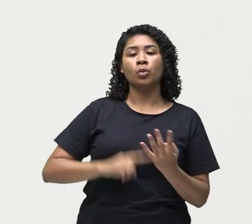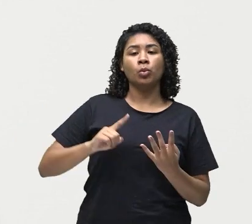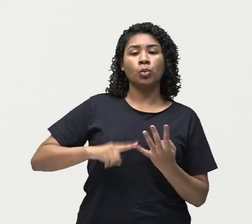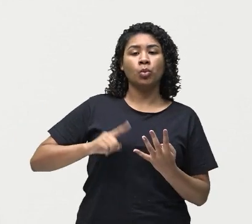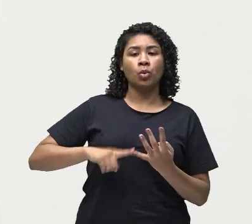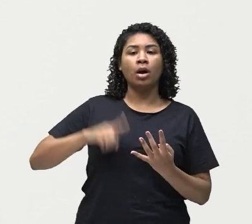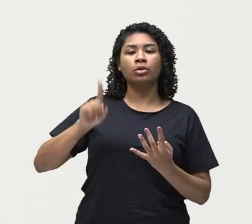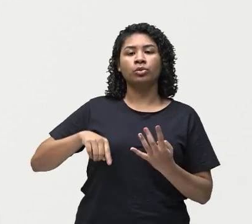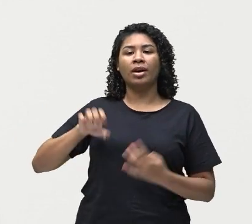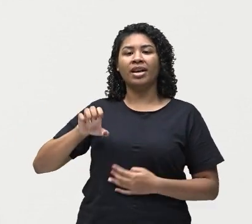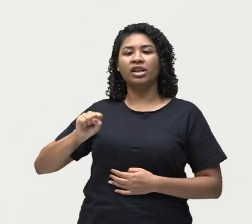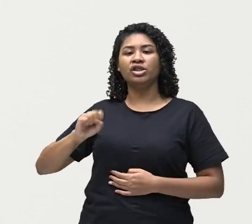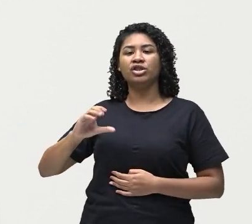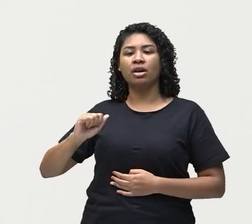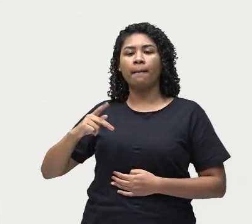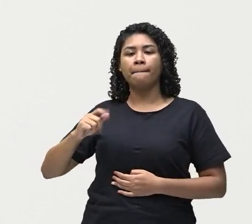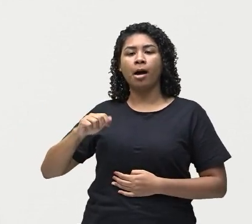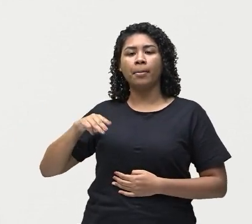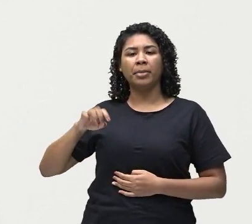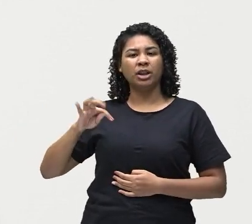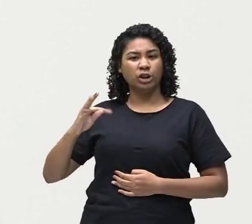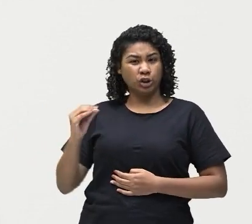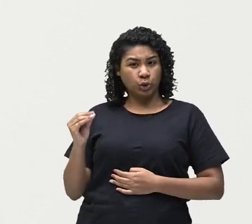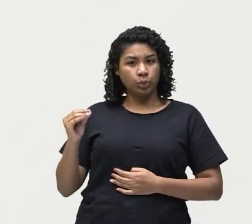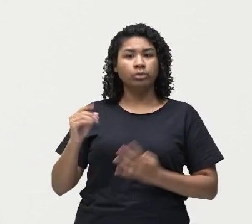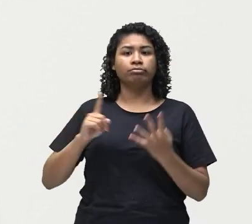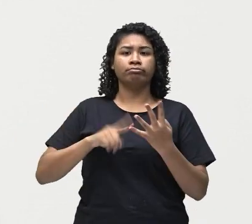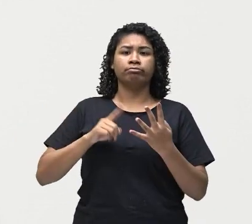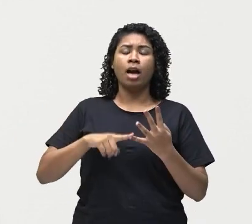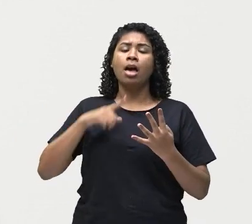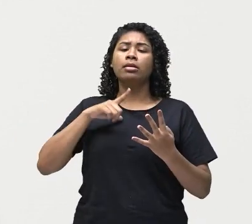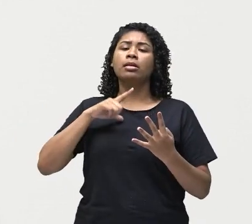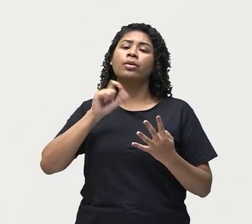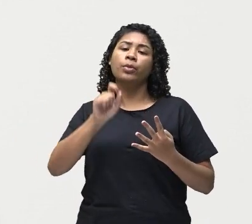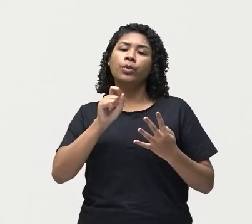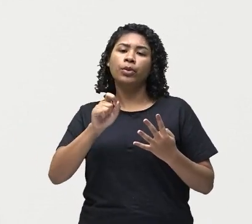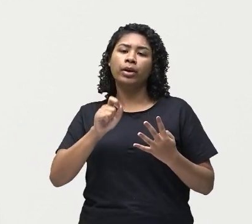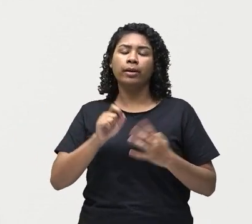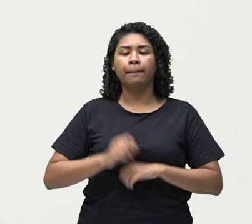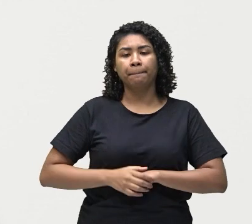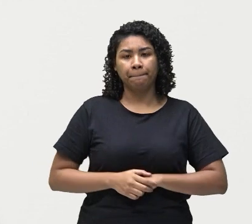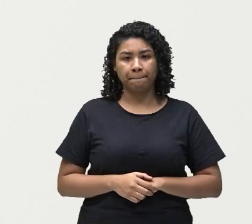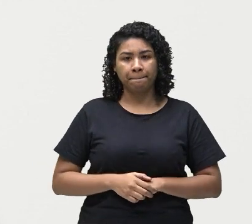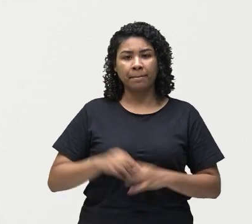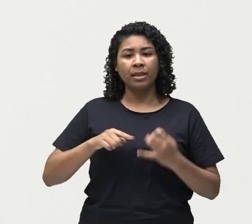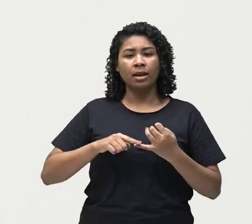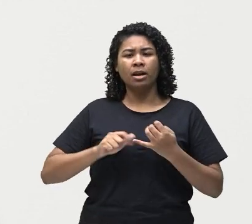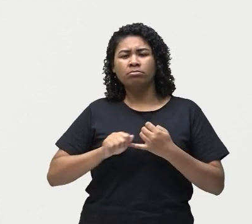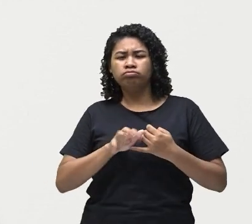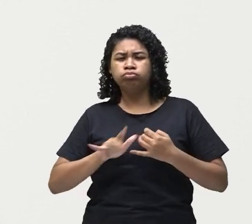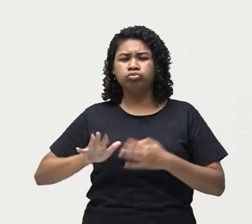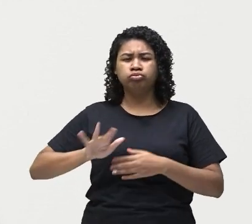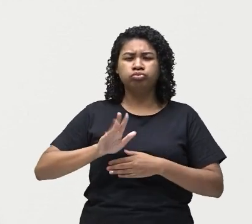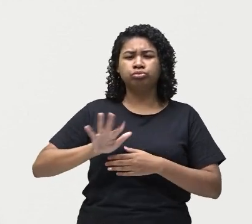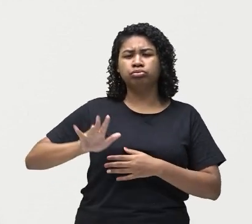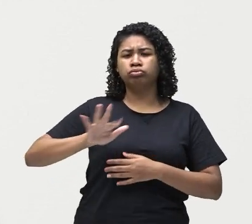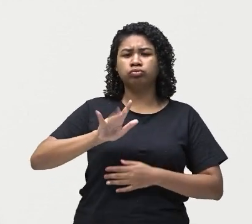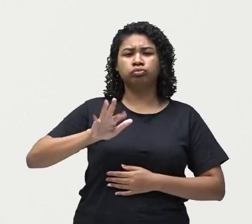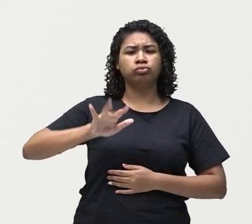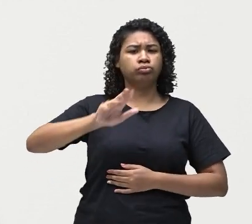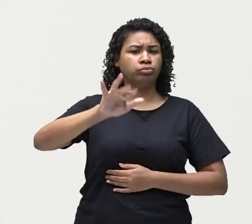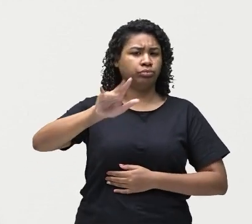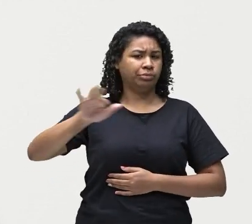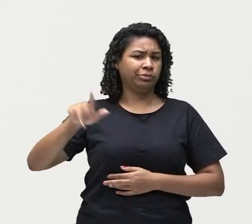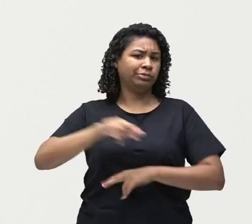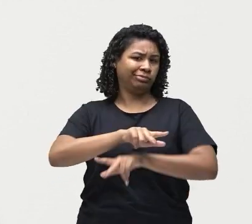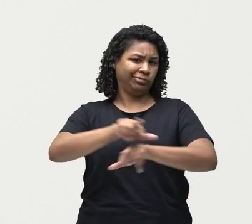é o escapamento né o escapamento vai sair ali ó através do escapamento os gases que foram devidos ao